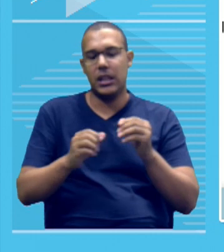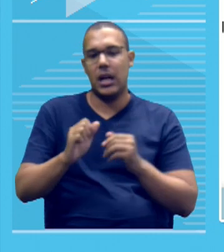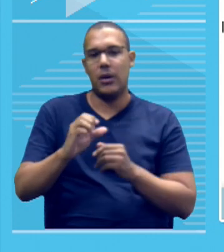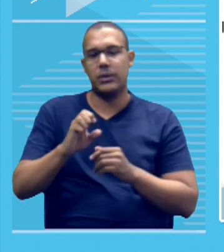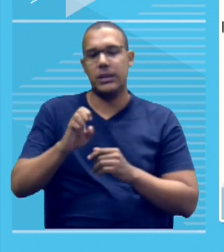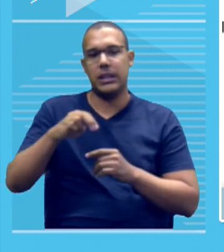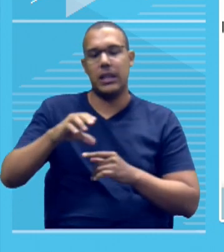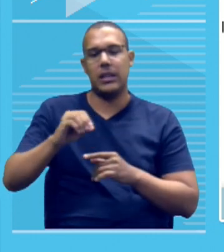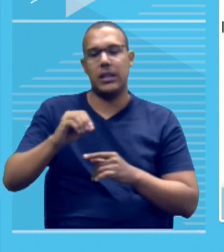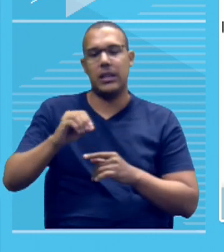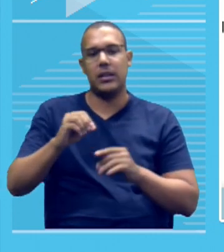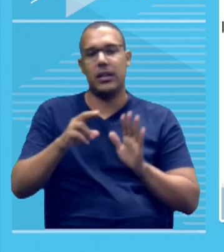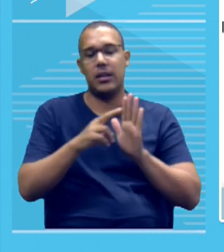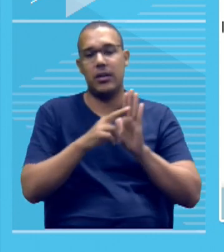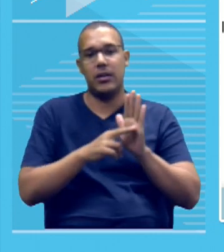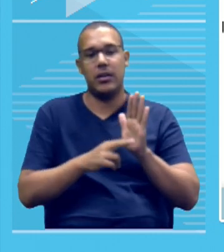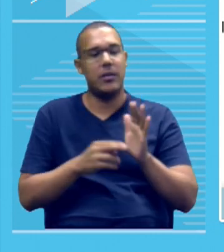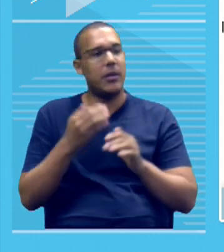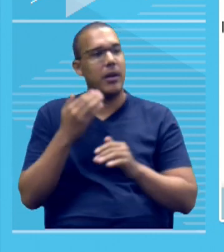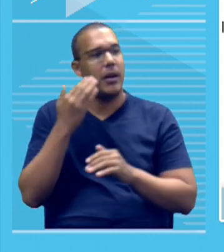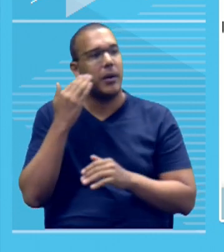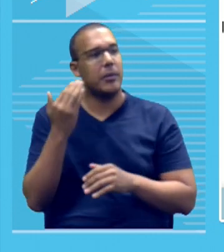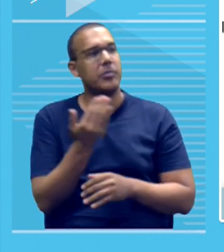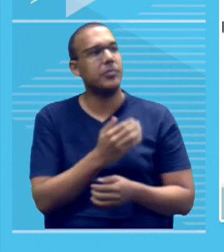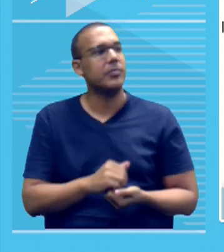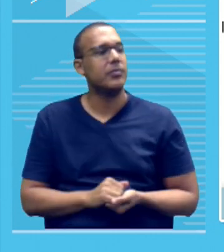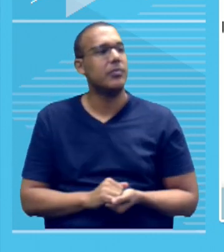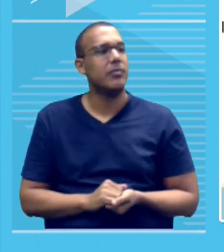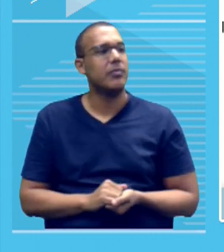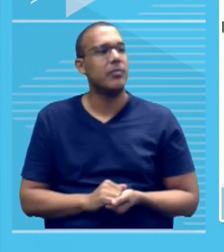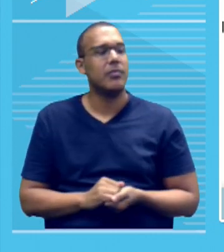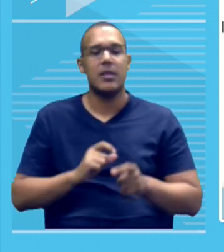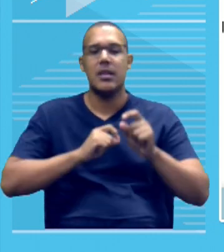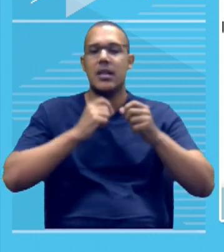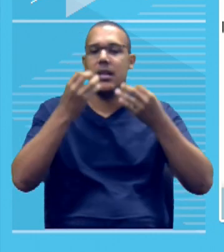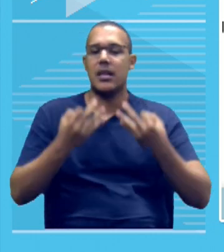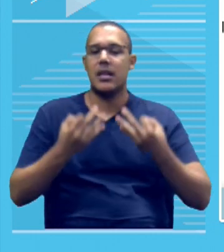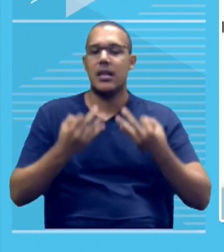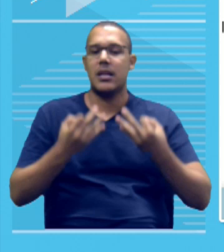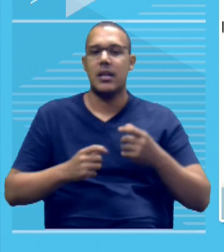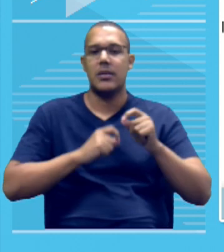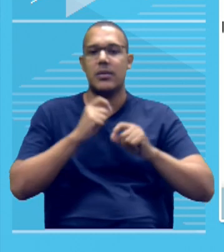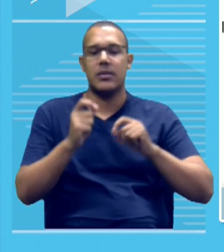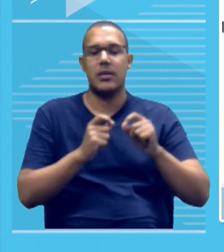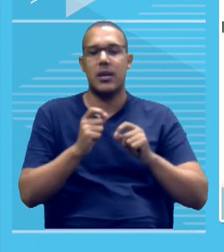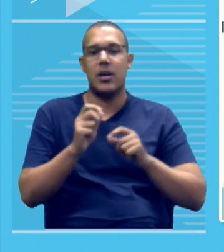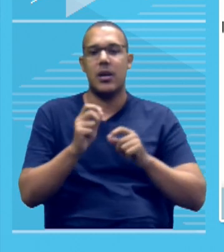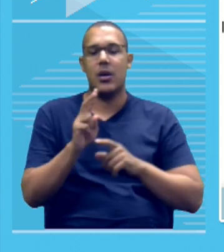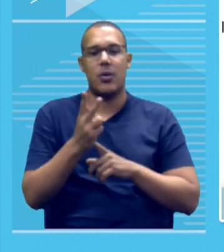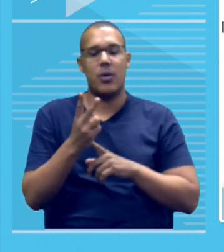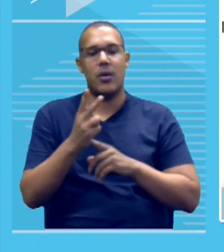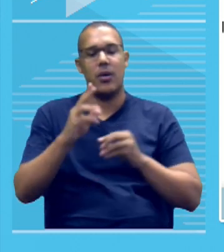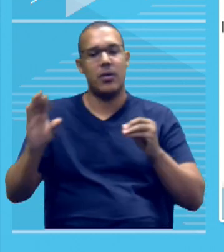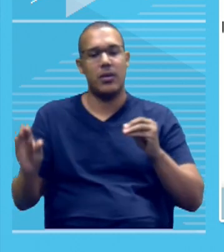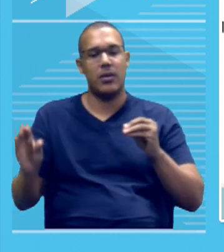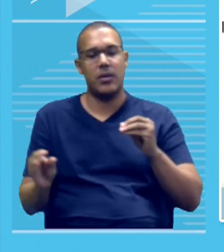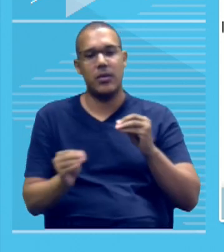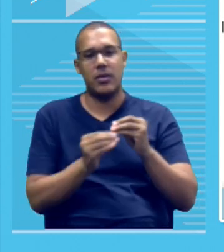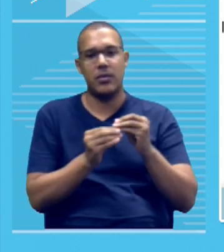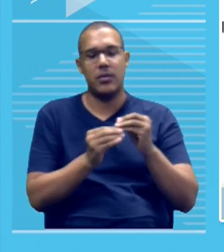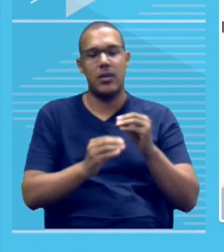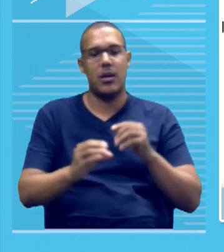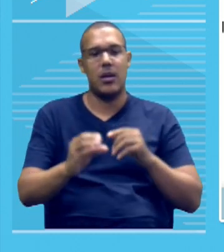uma regra chamada regra de Markovnikov. O que é que diz aí? O hidrogênio é adicionado